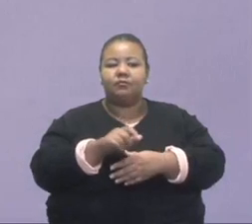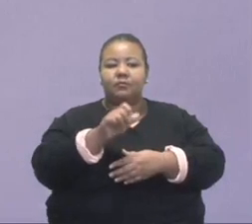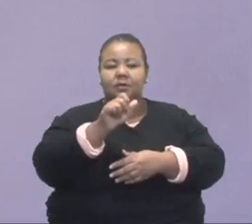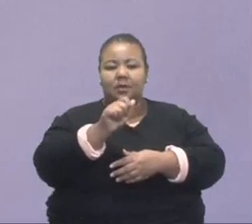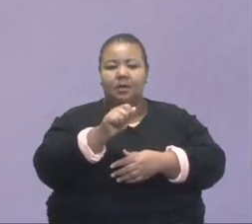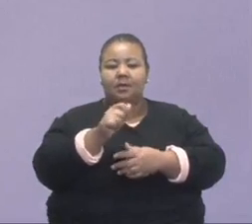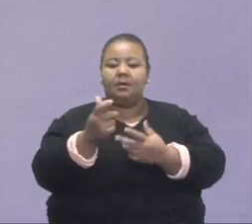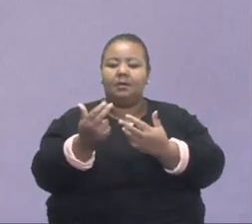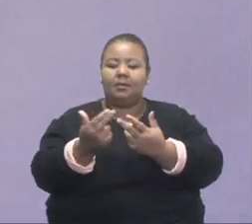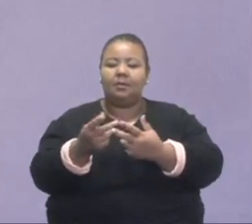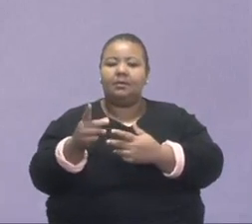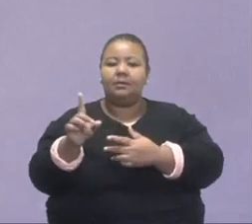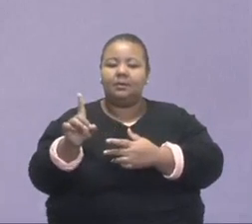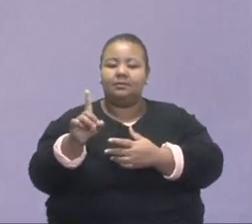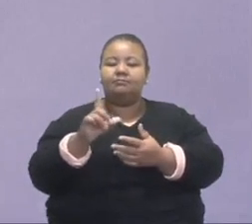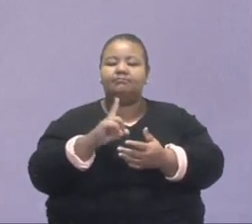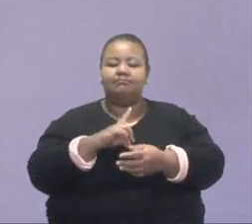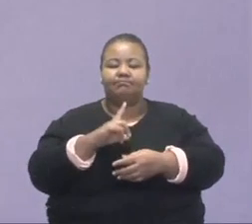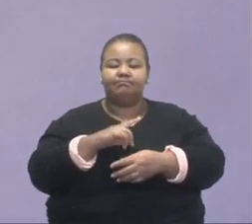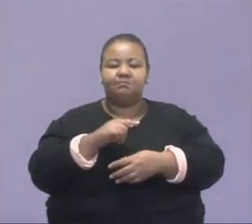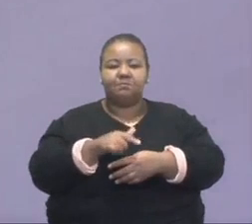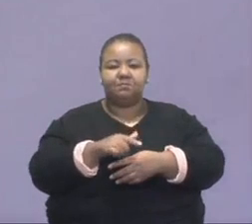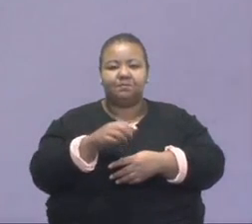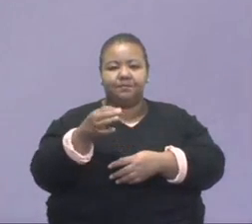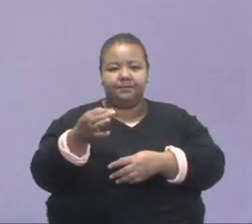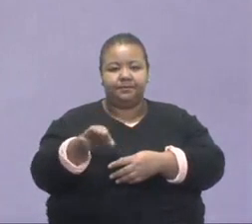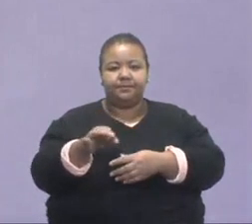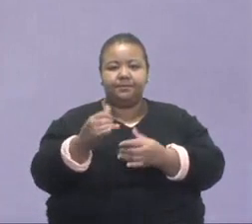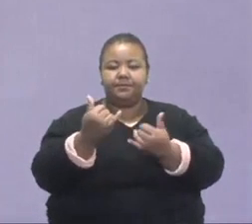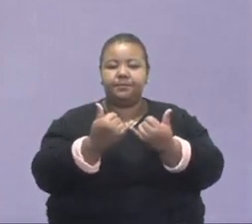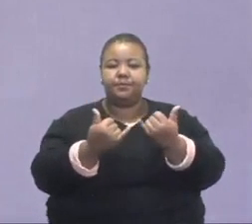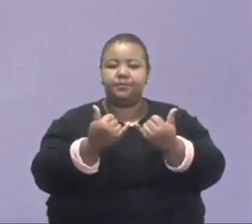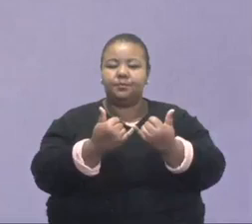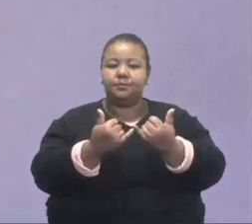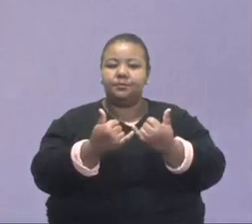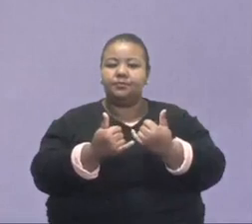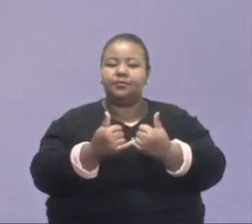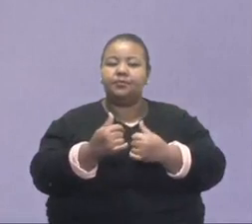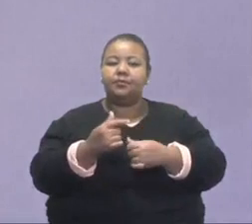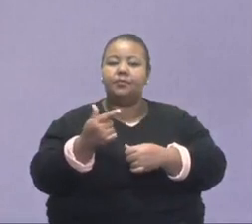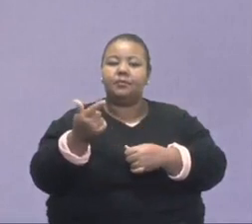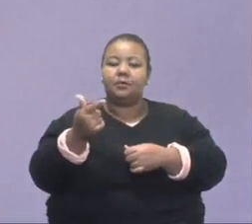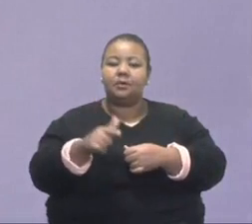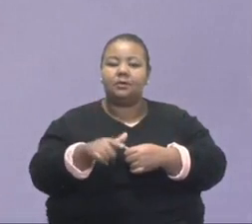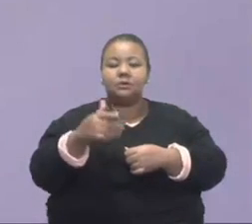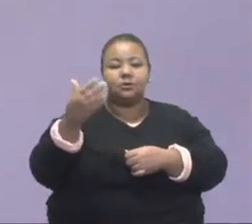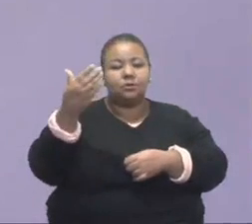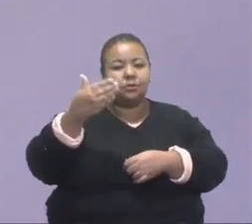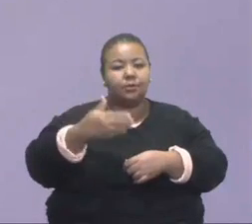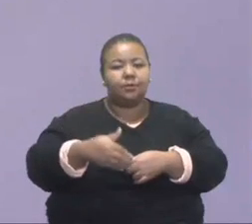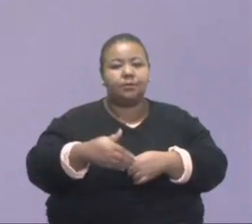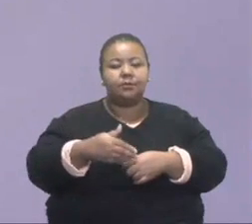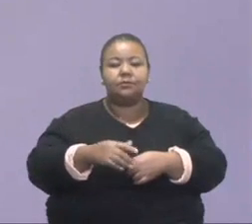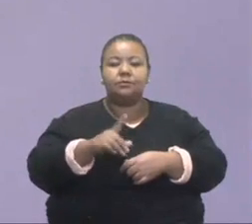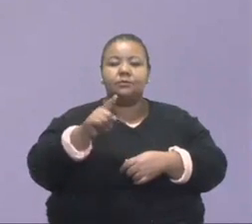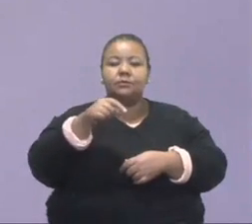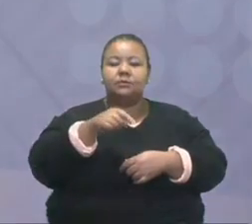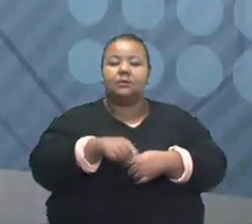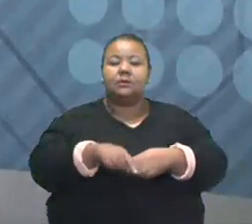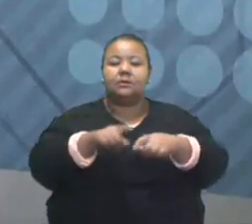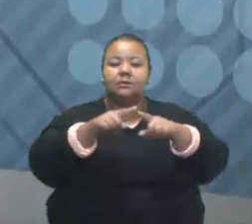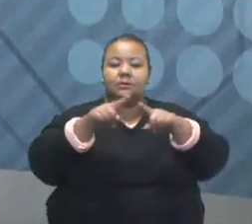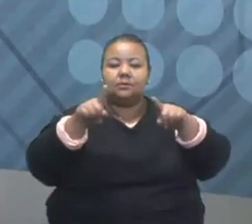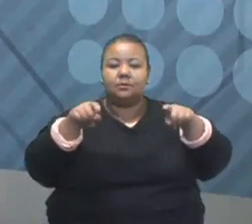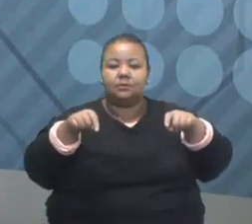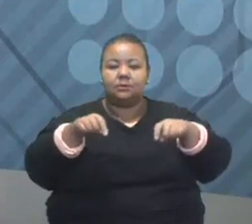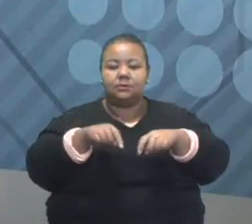tem essa relação que elas são semelhantes. Então, a gente comprovou, então, que essa matriz, a